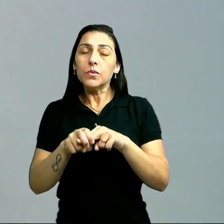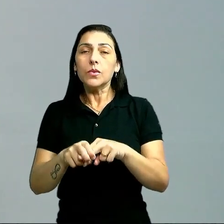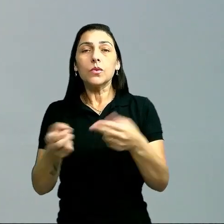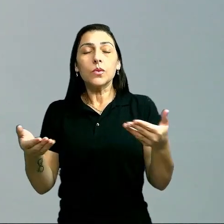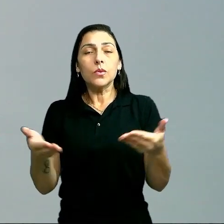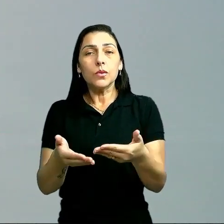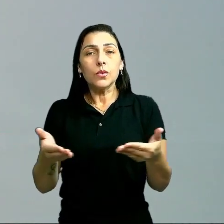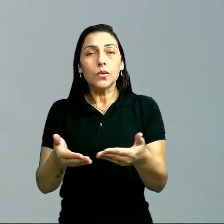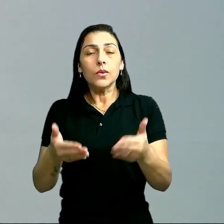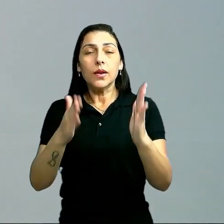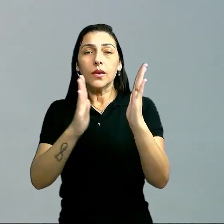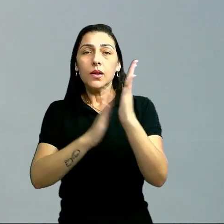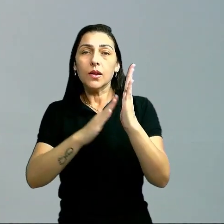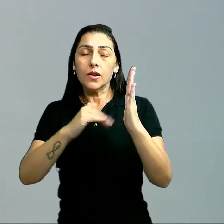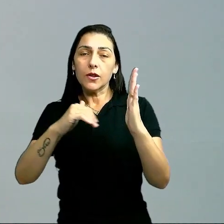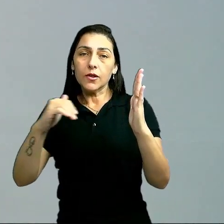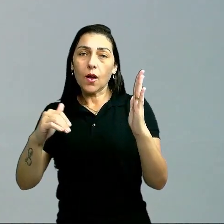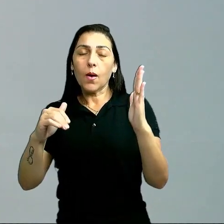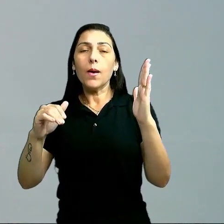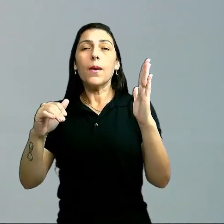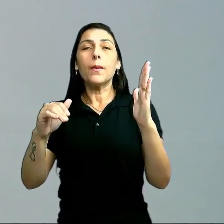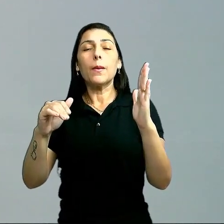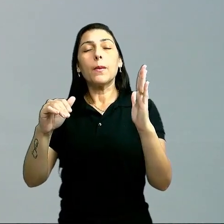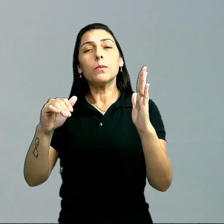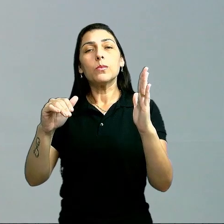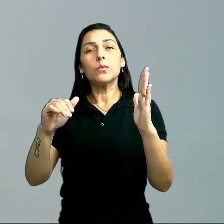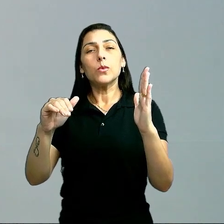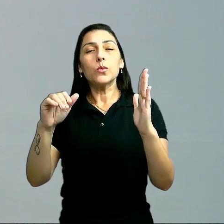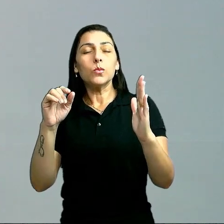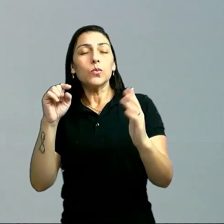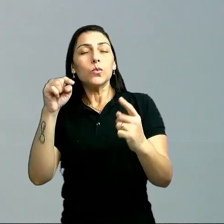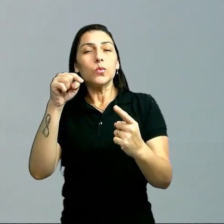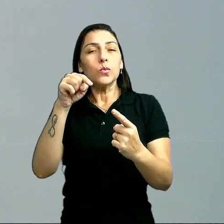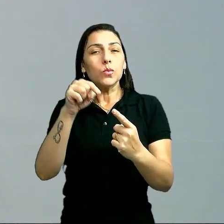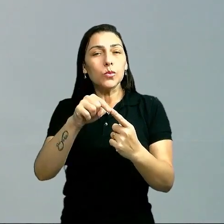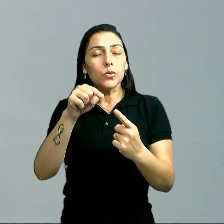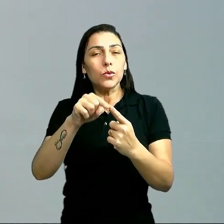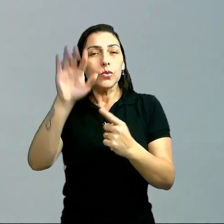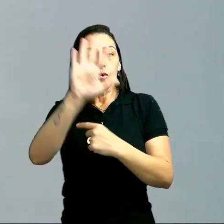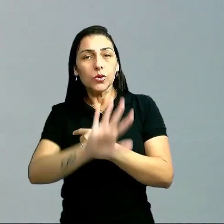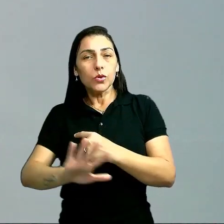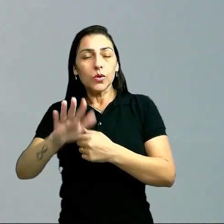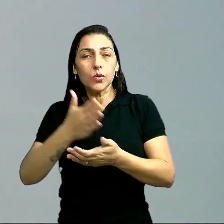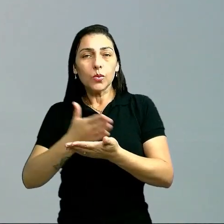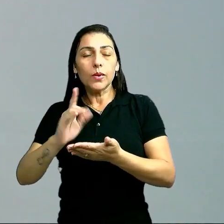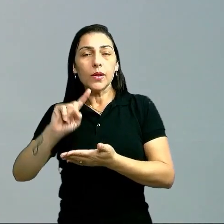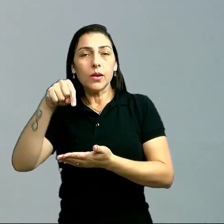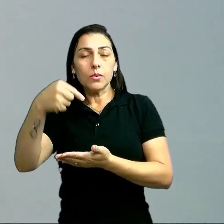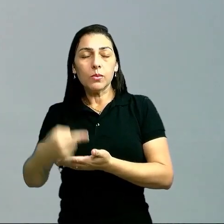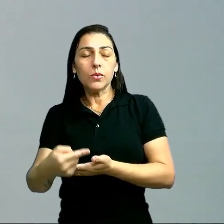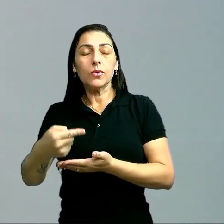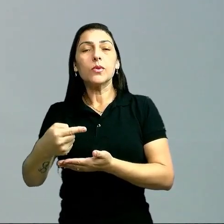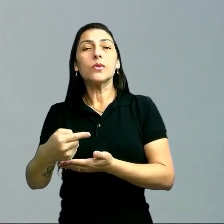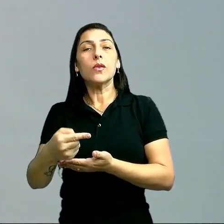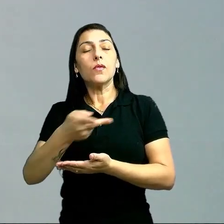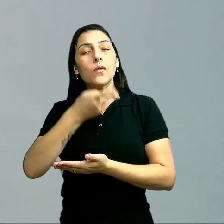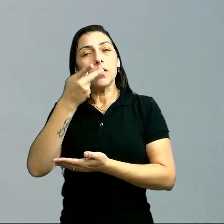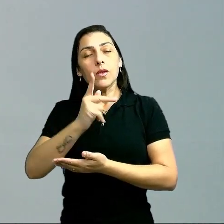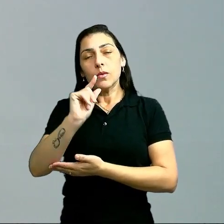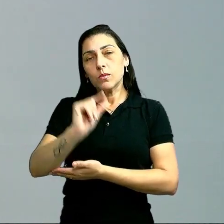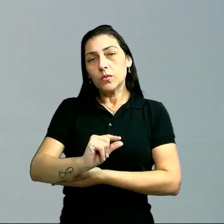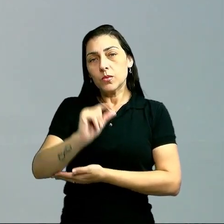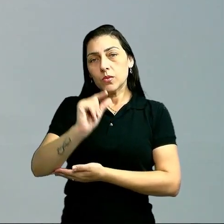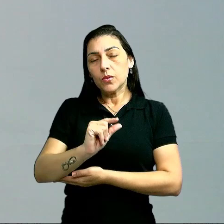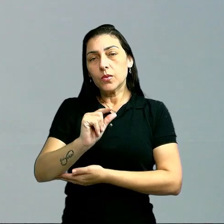tratar hoje da estética, dando uma visão mais ou menos geral, agora no começo, e depois prosseguindo até falar um pouco